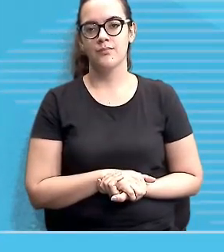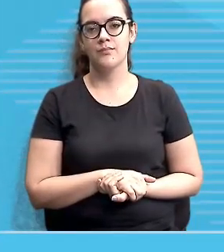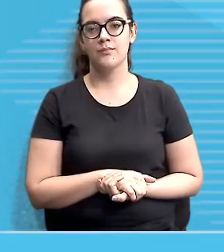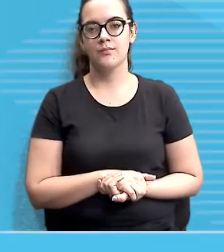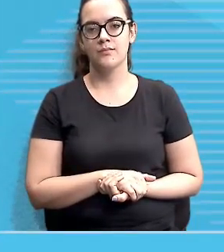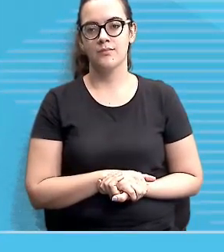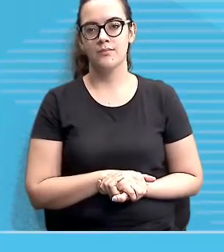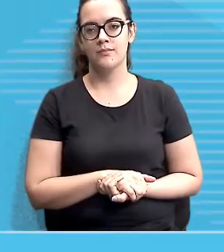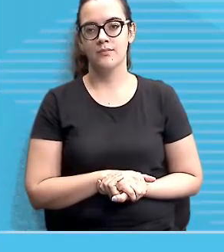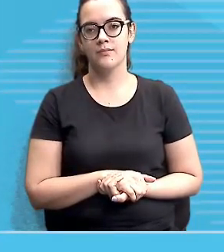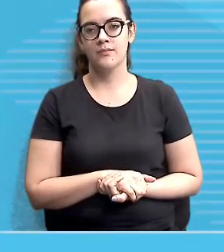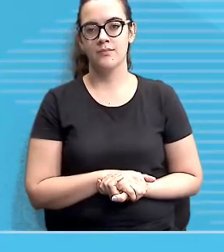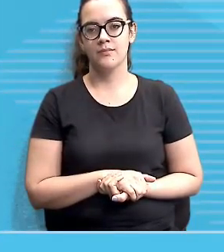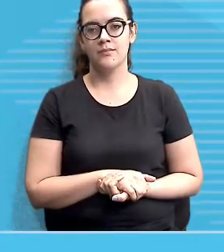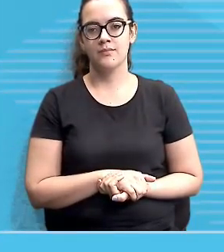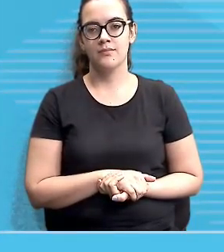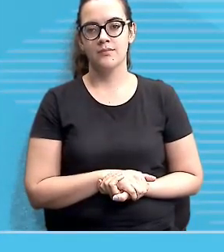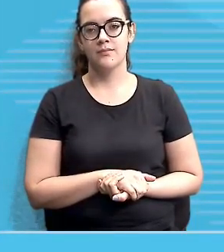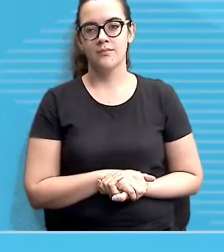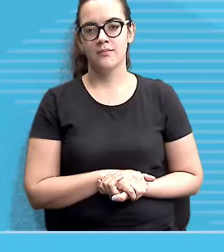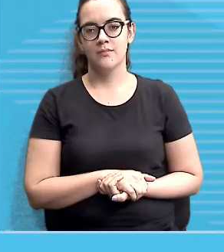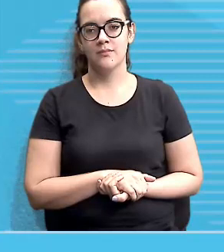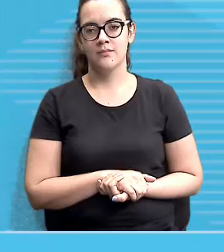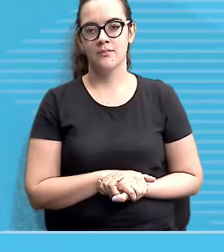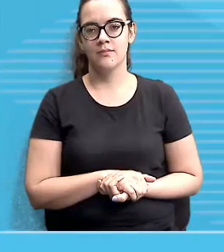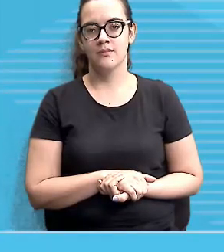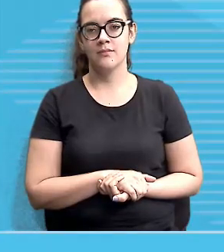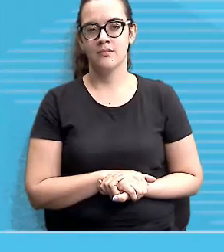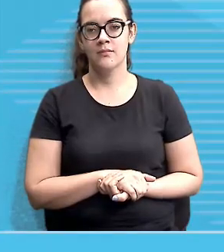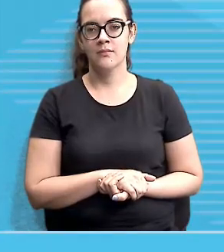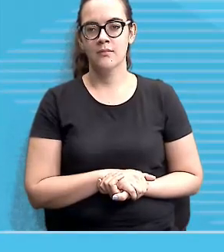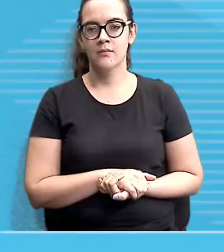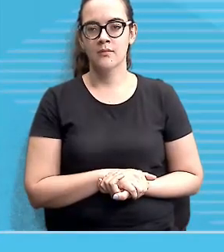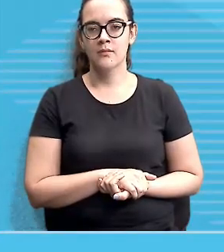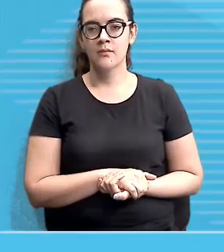o cuidado cuidado cuidado cuidado certo